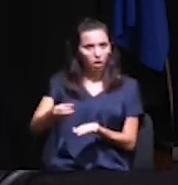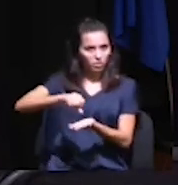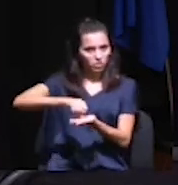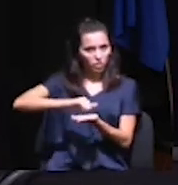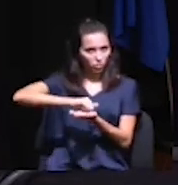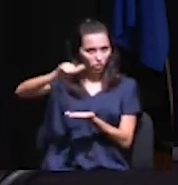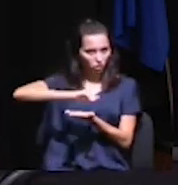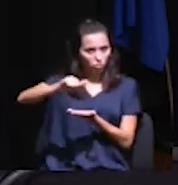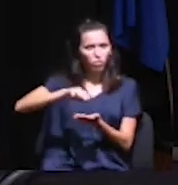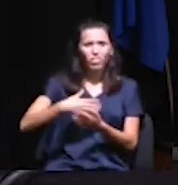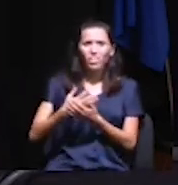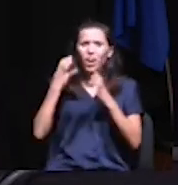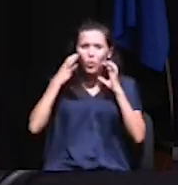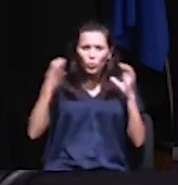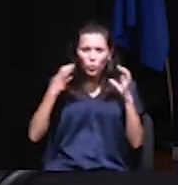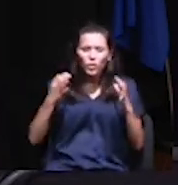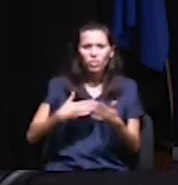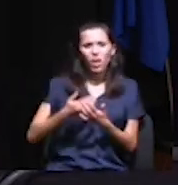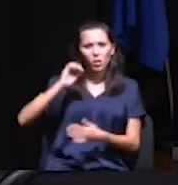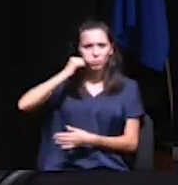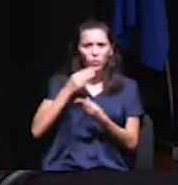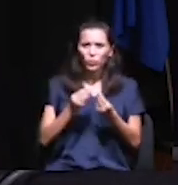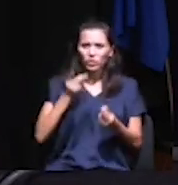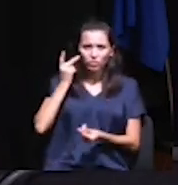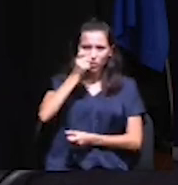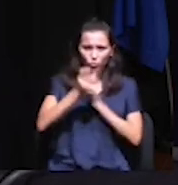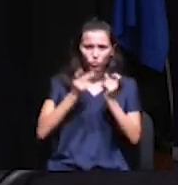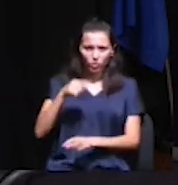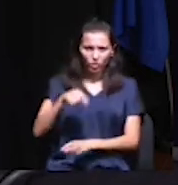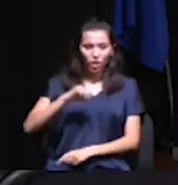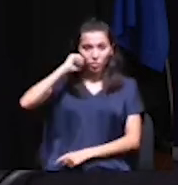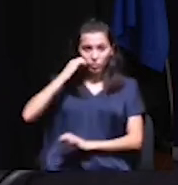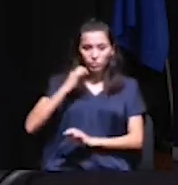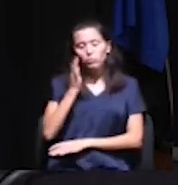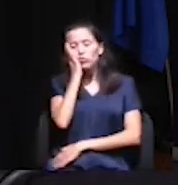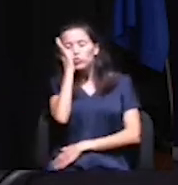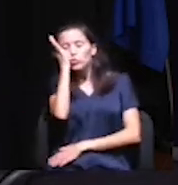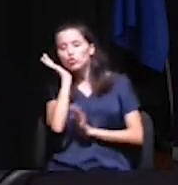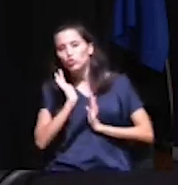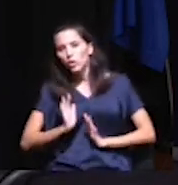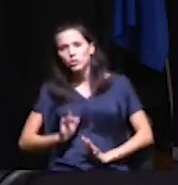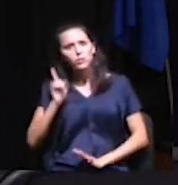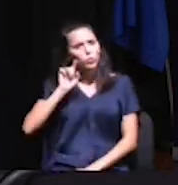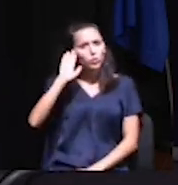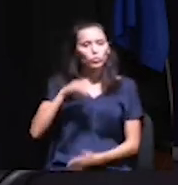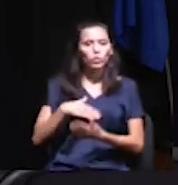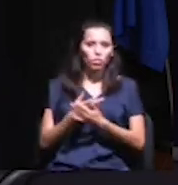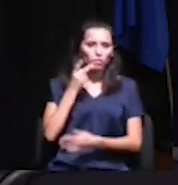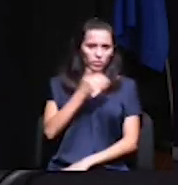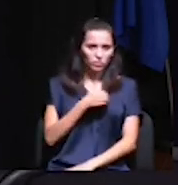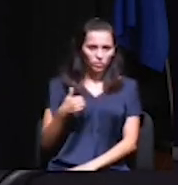Delgado é uma fonte ruído de perturbação da qualidade de vida de milhares de munícipes que têm aplicações no sono e no descanso essenciais para uma vida